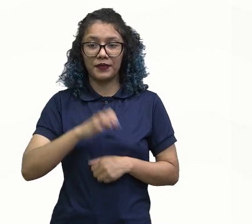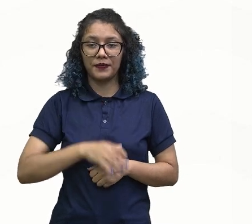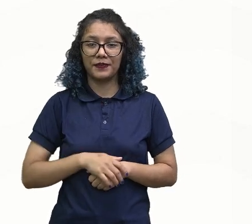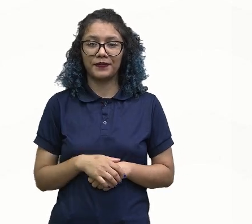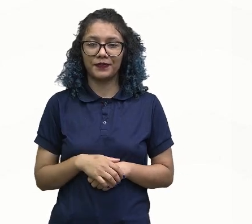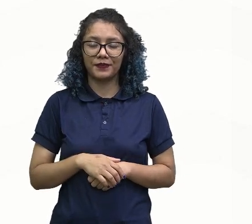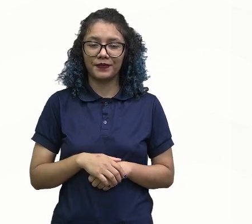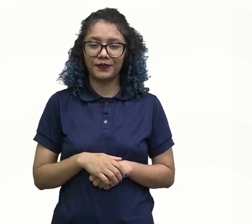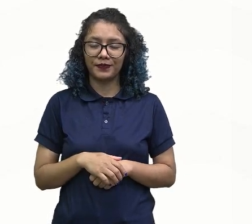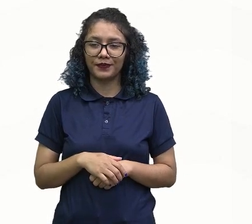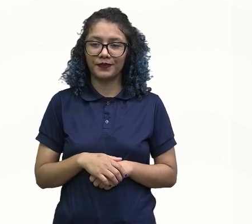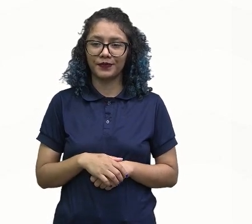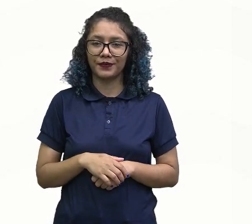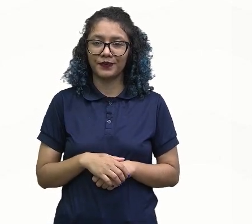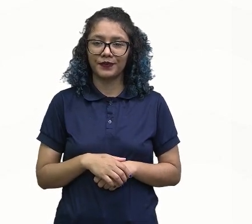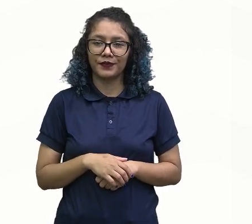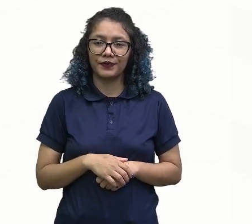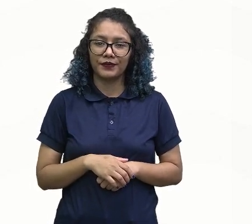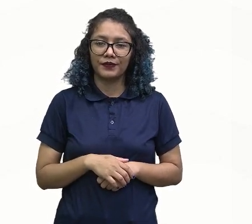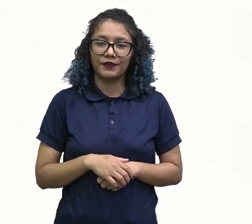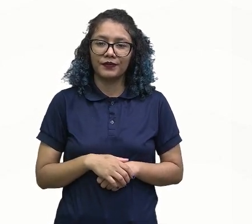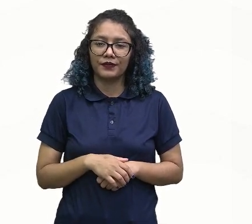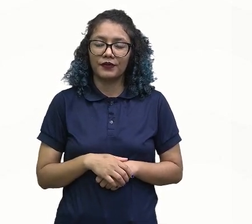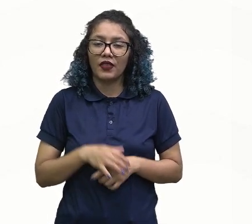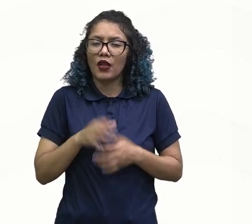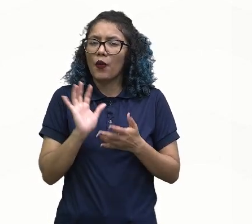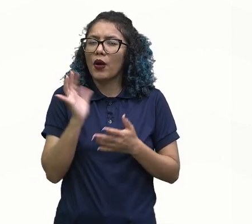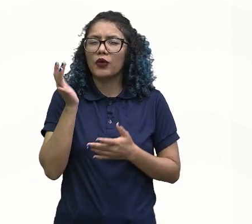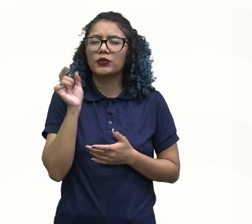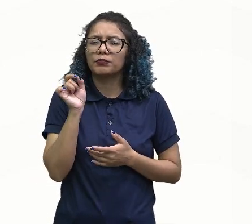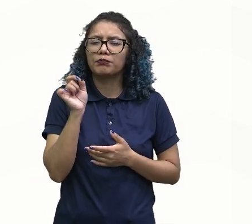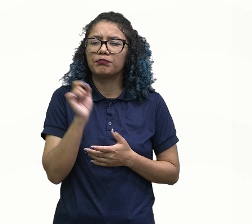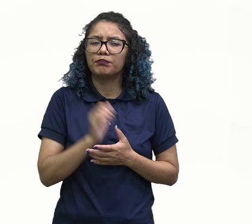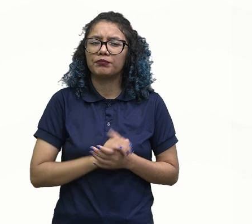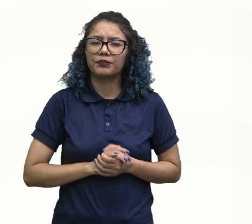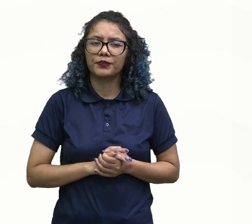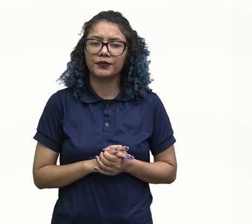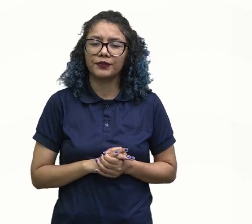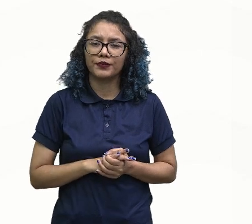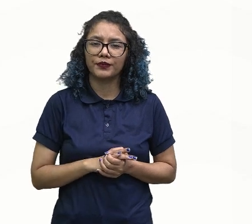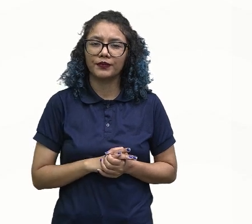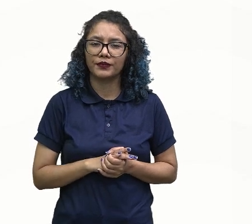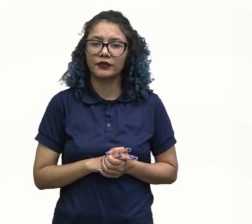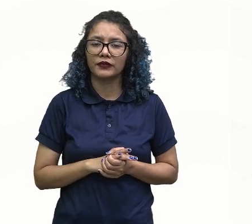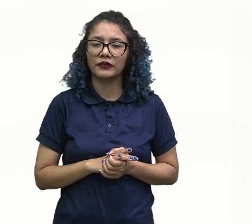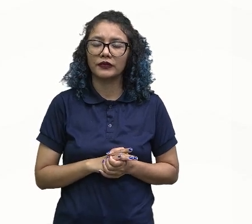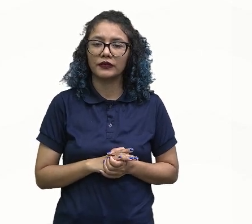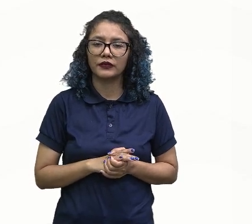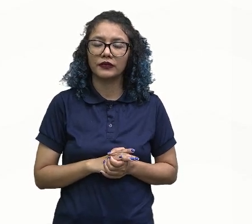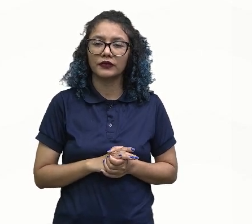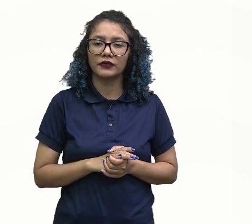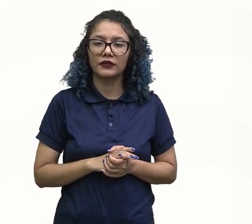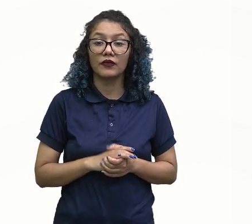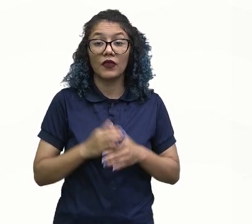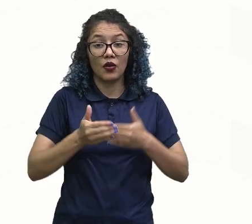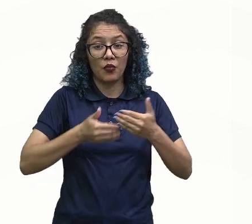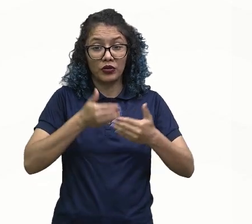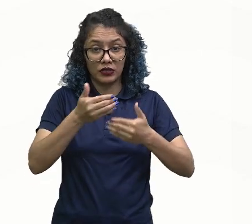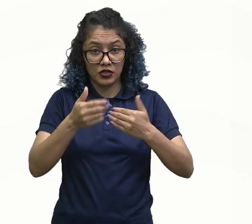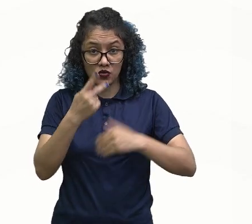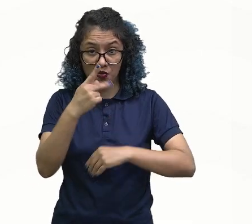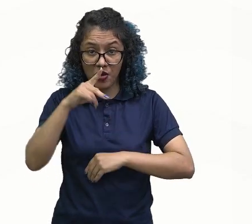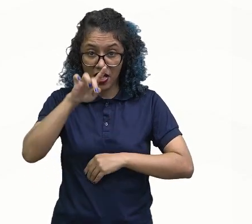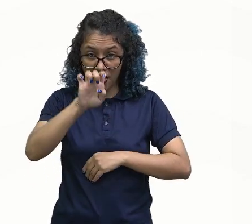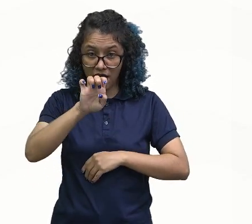ebulição, tá? Então, o que a gente vai ter? No processo de ebulição, nós teremos aqui,